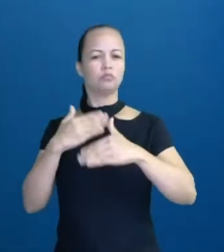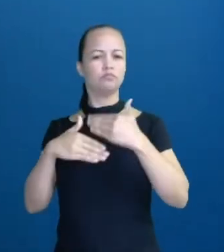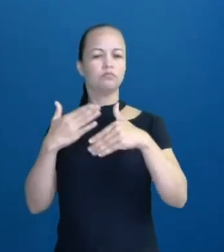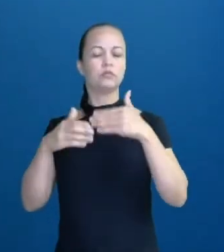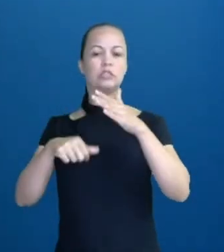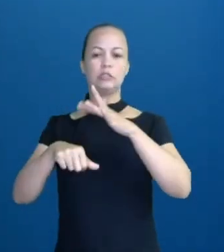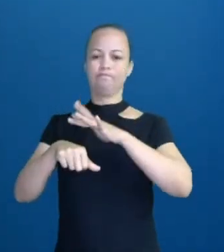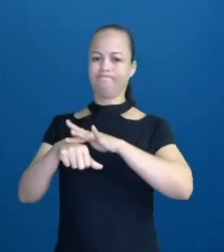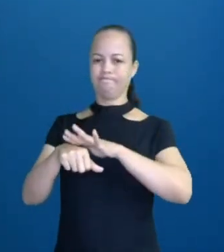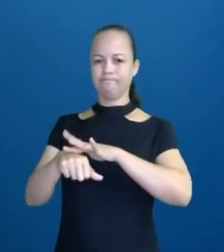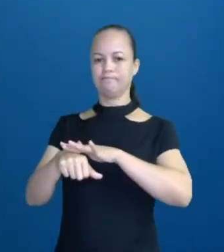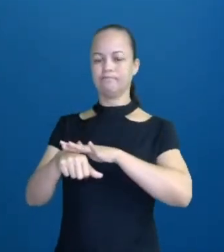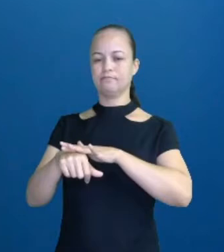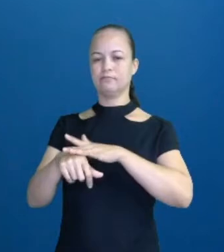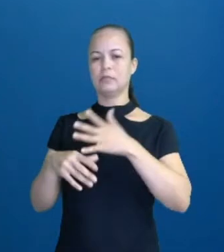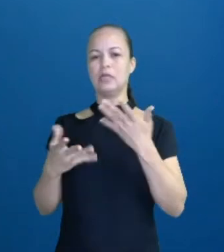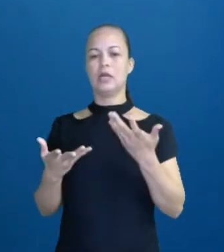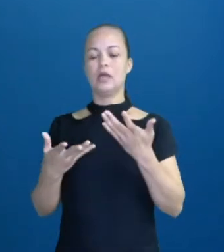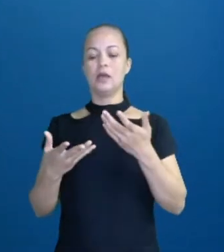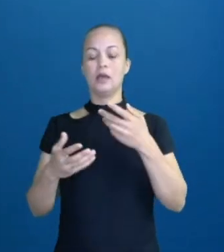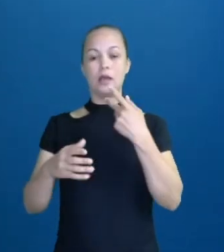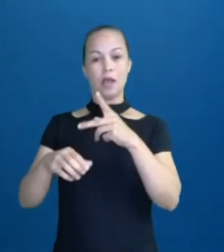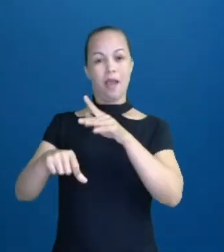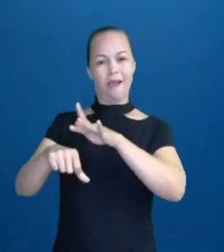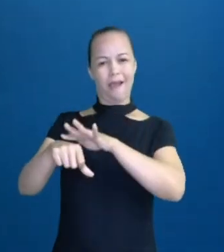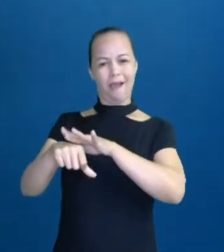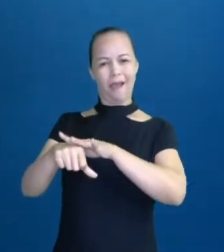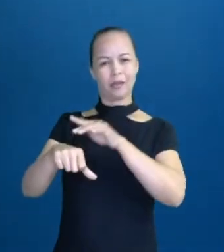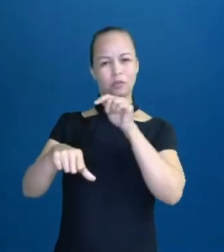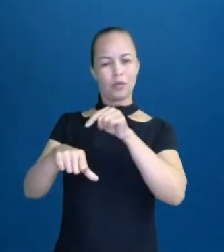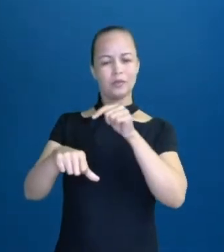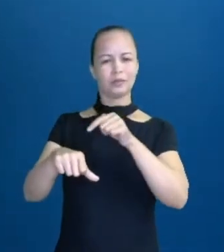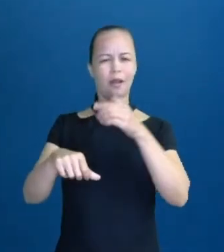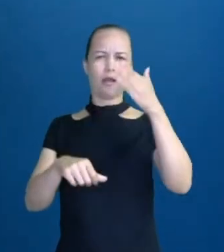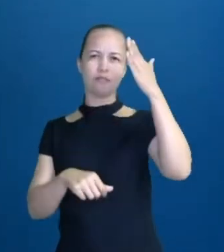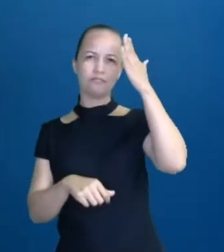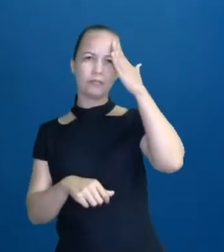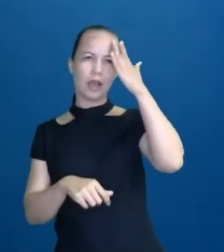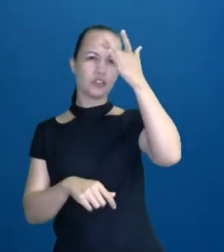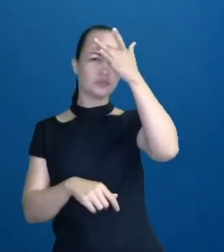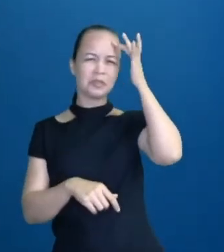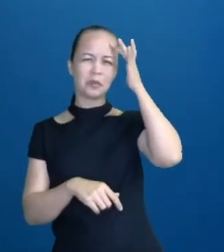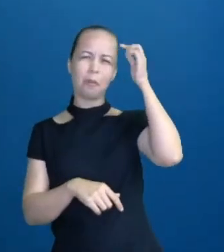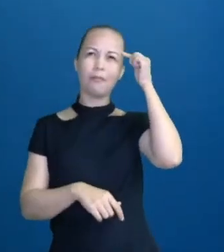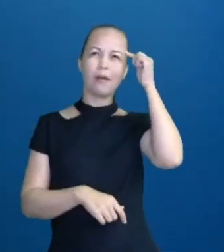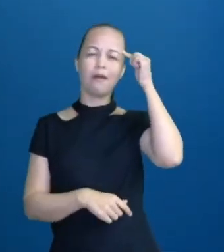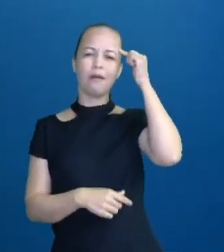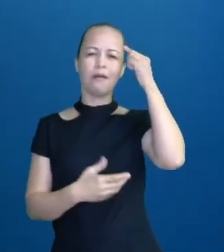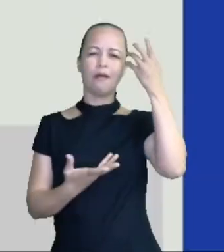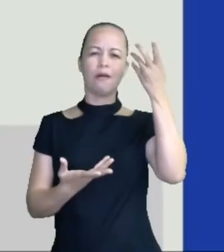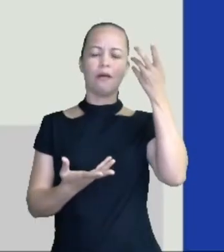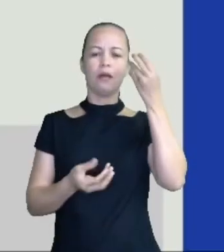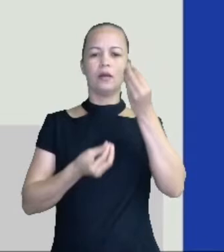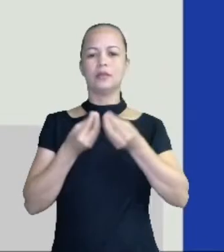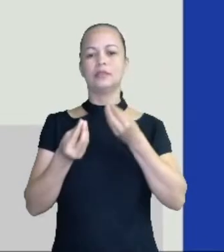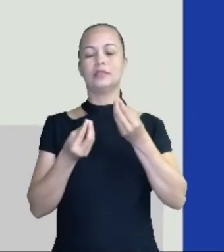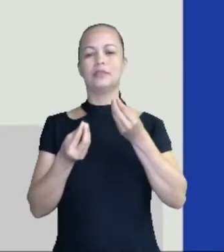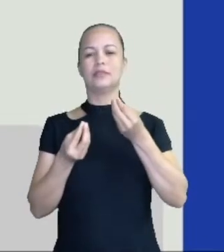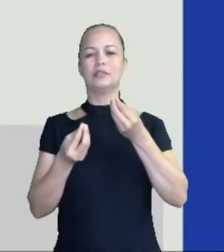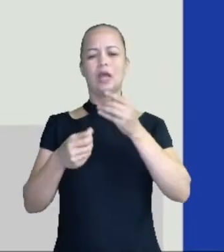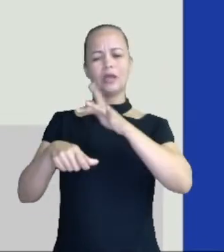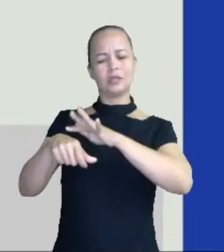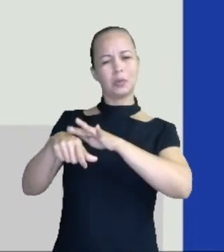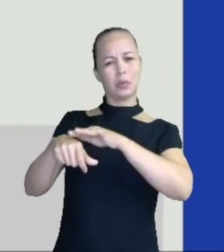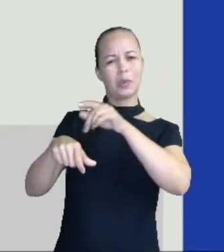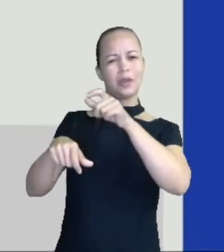tá certo? A doença, ela era entendida, né? As pessoas tinham ideia de que para estar